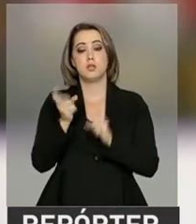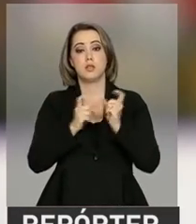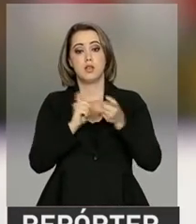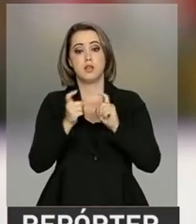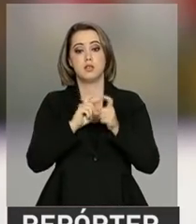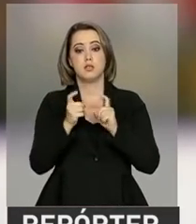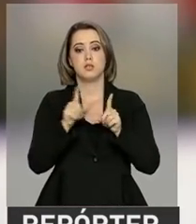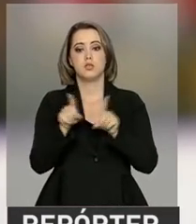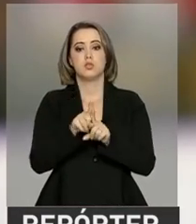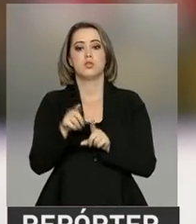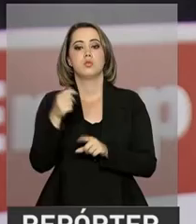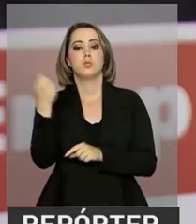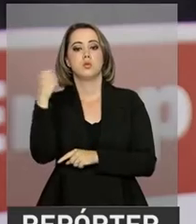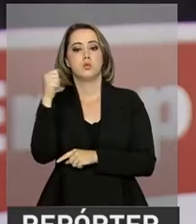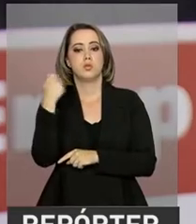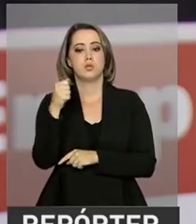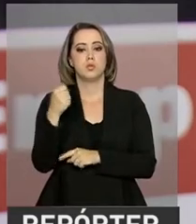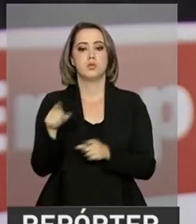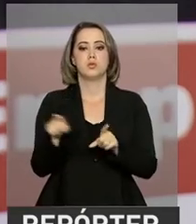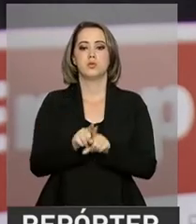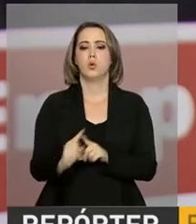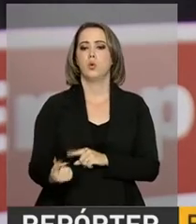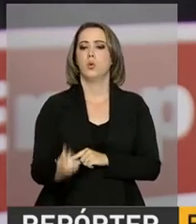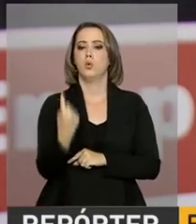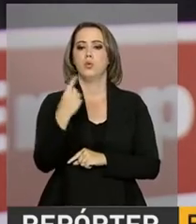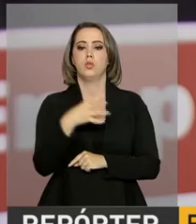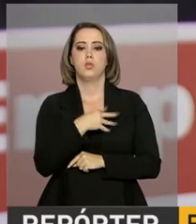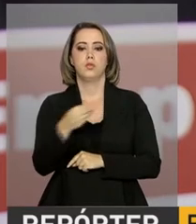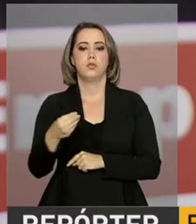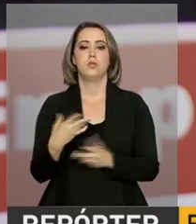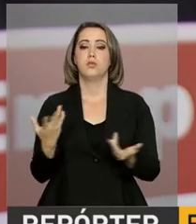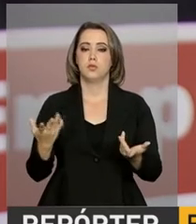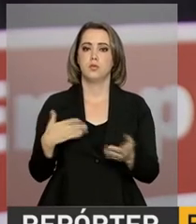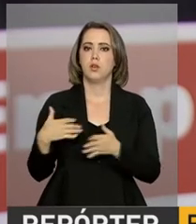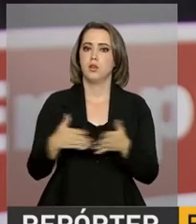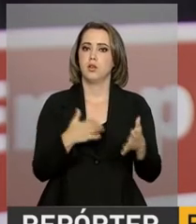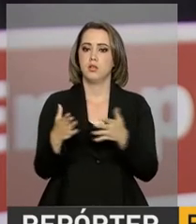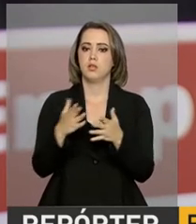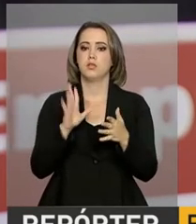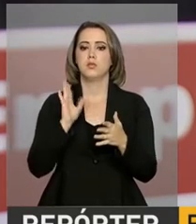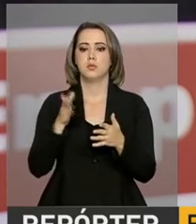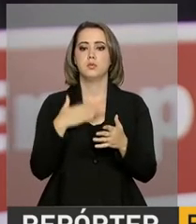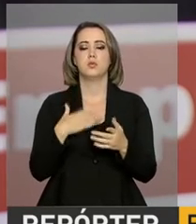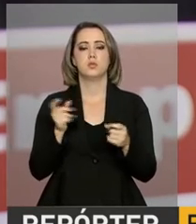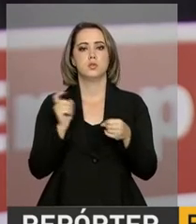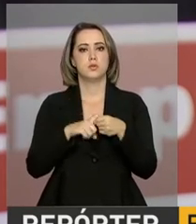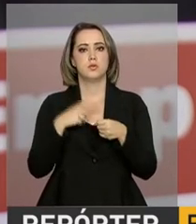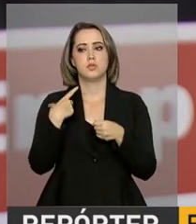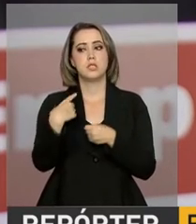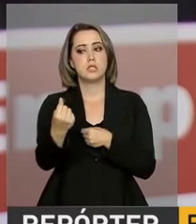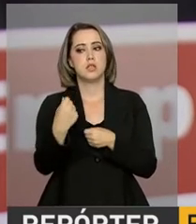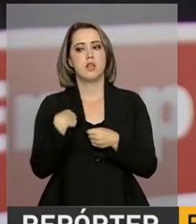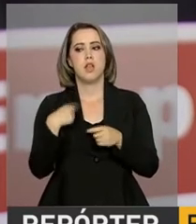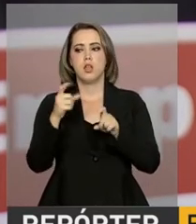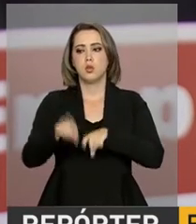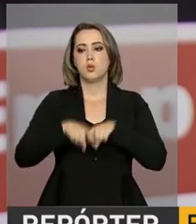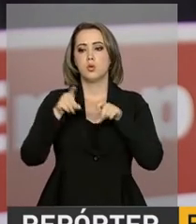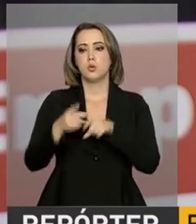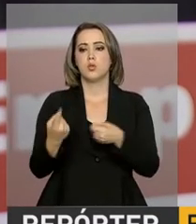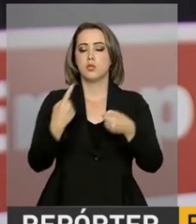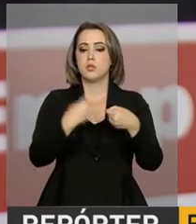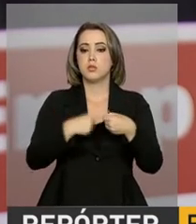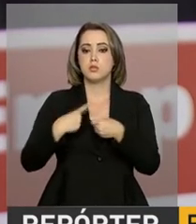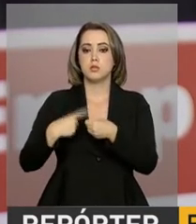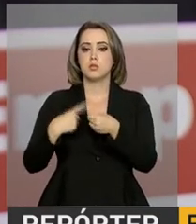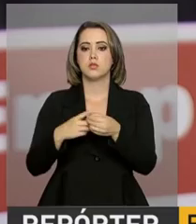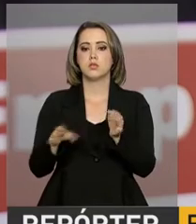em erechim no rio grande do sul e os auxilie a única acabei fazendo o caminho de muitos jovens fazem sair do interior e para a cidade